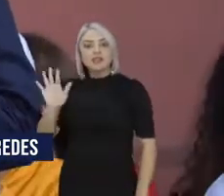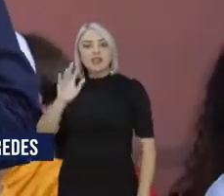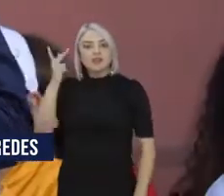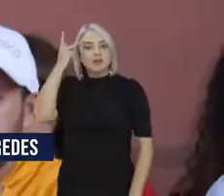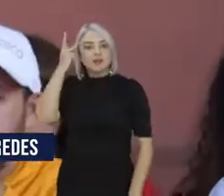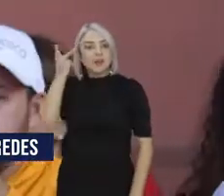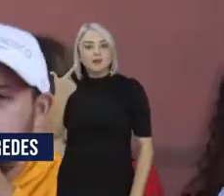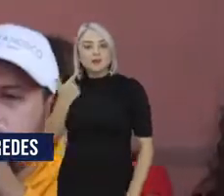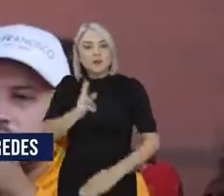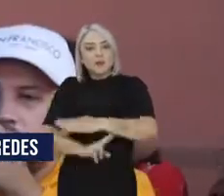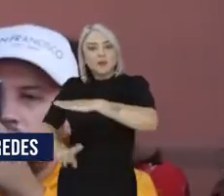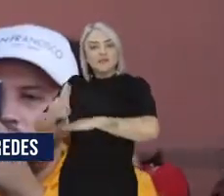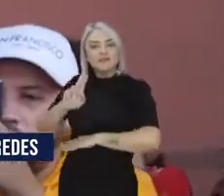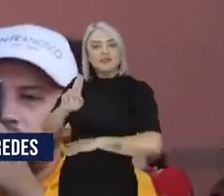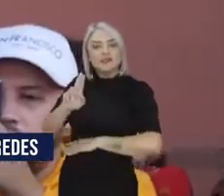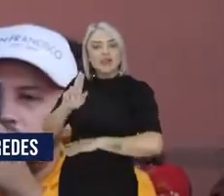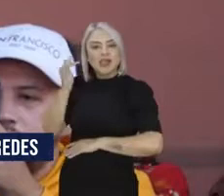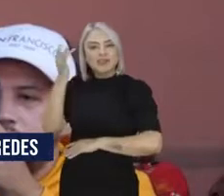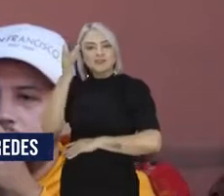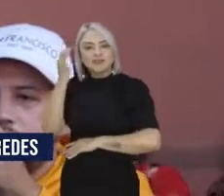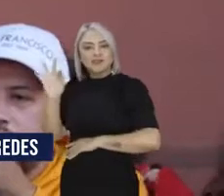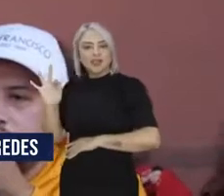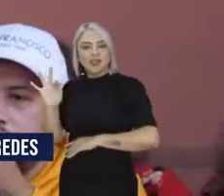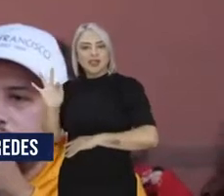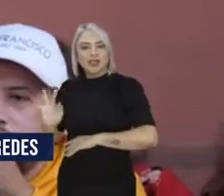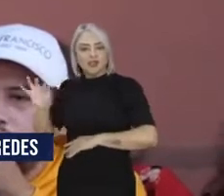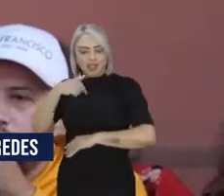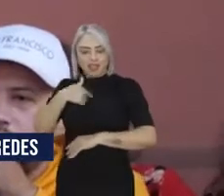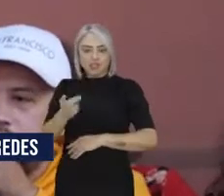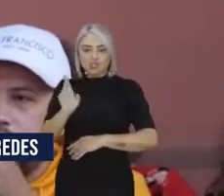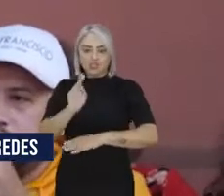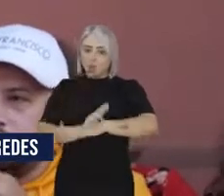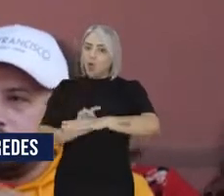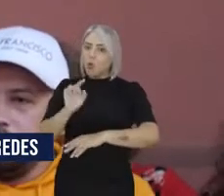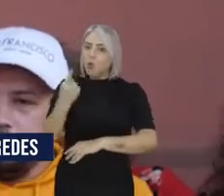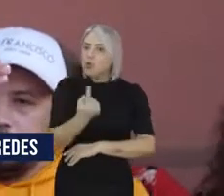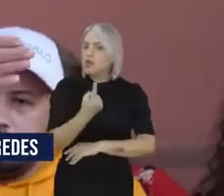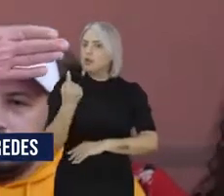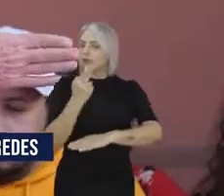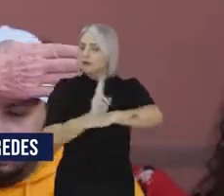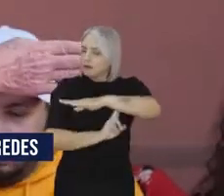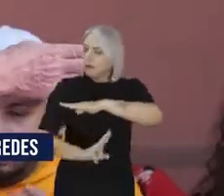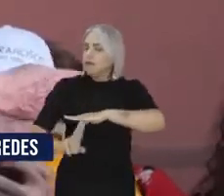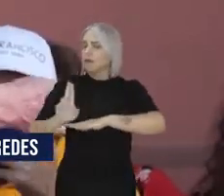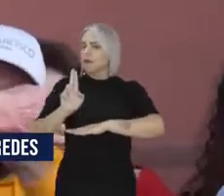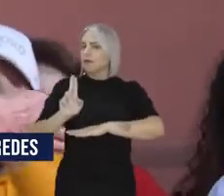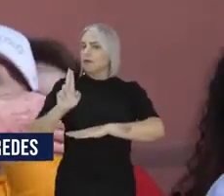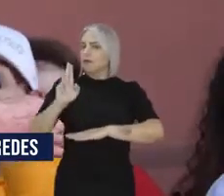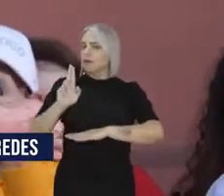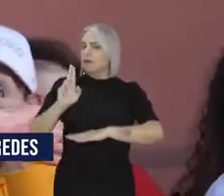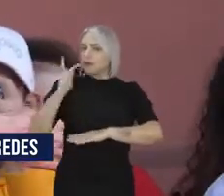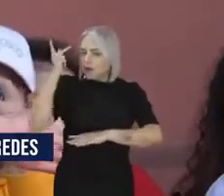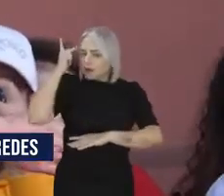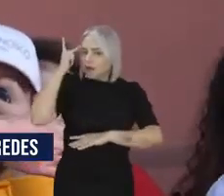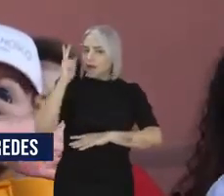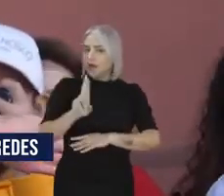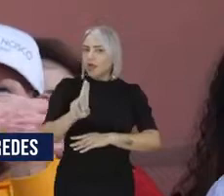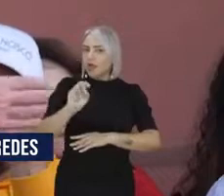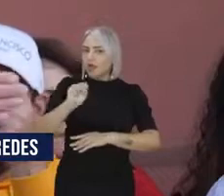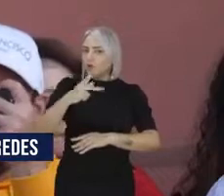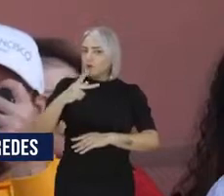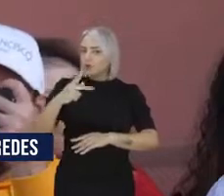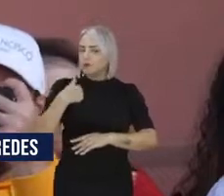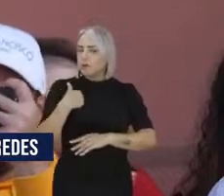a USP, que é uma senhora universidade altamente qualificada, porque como eles perderam a guerra para o Getúlio,